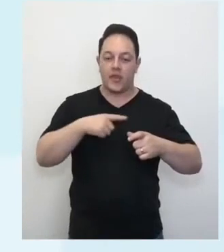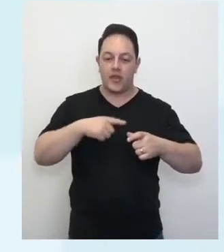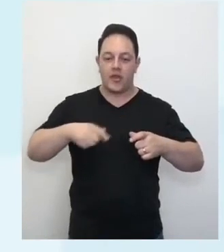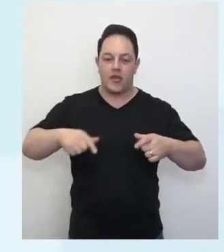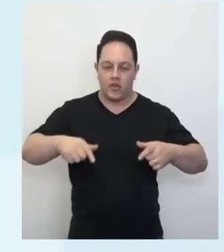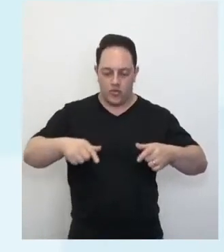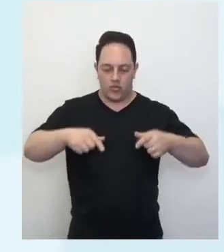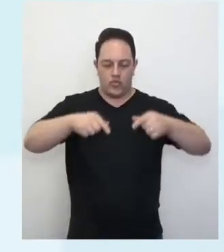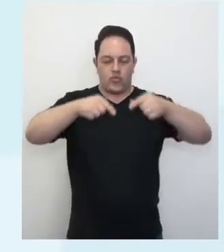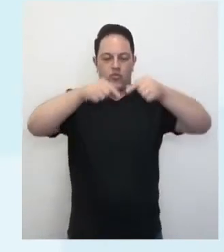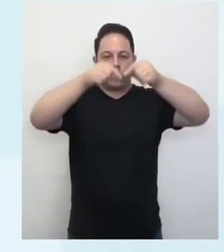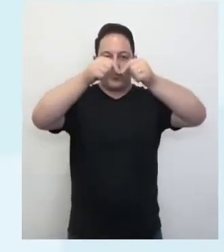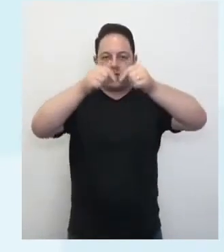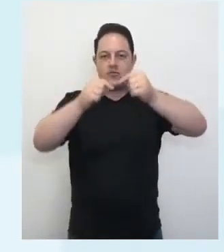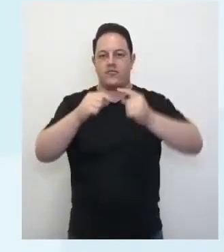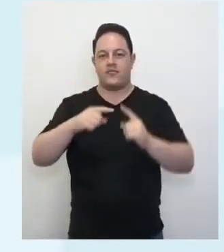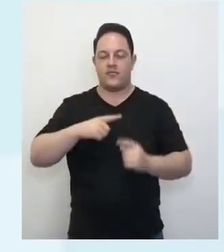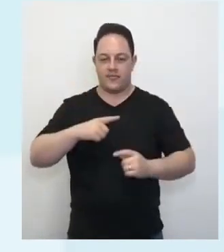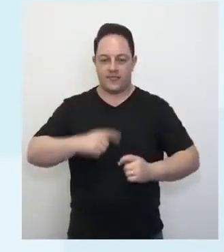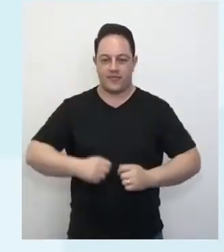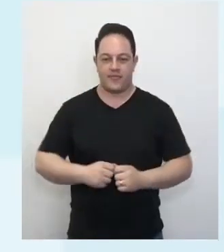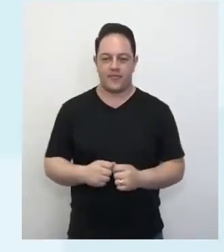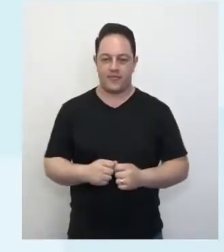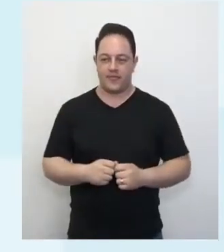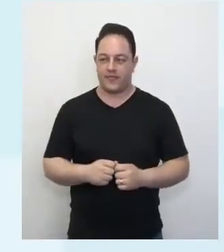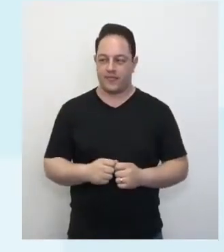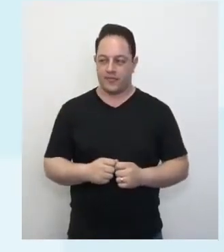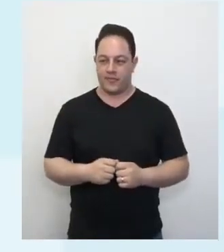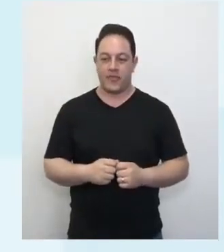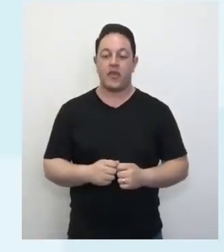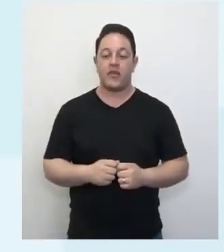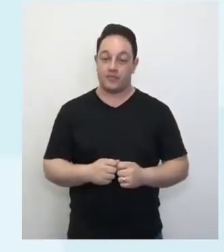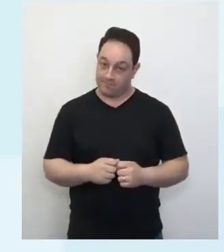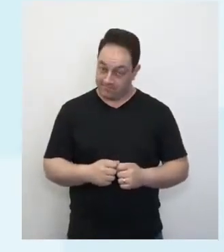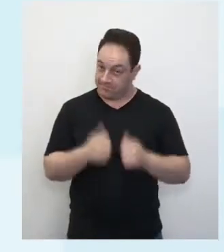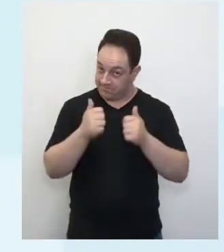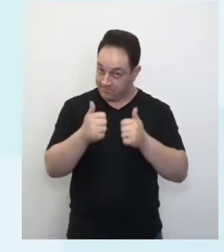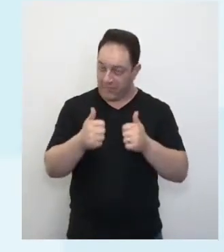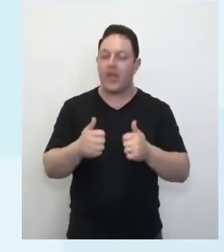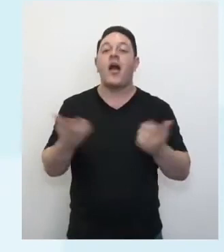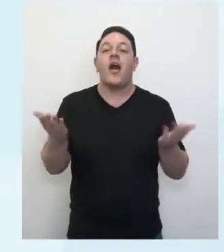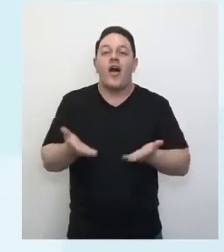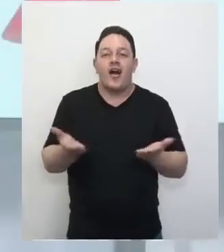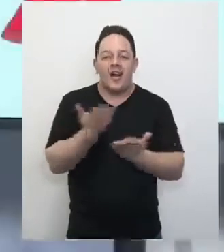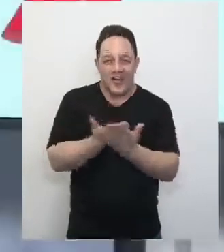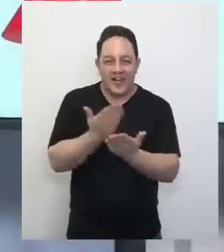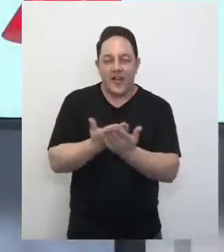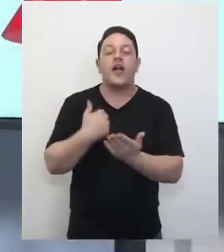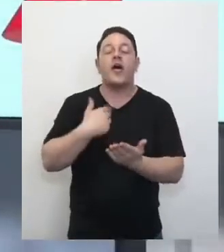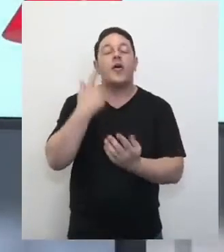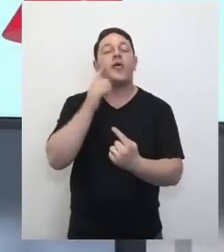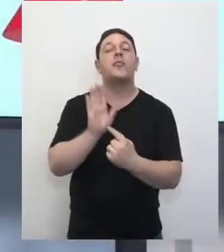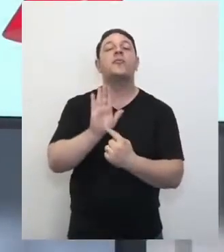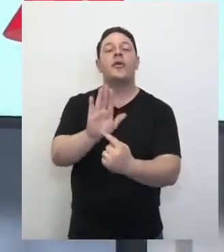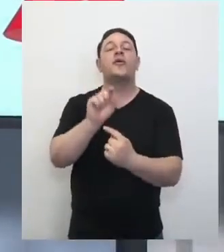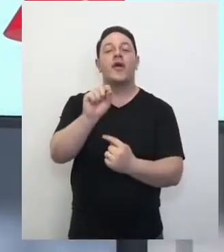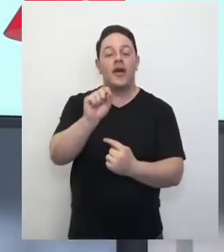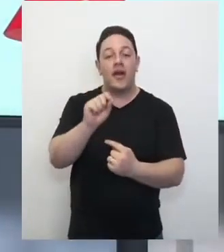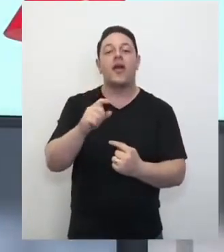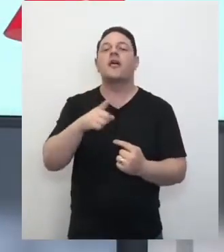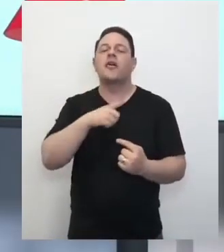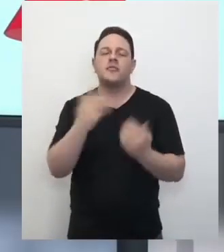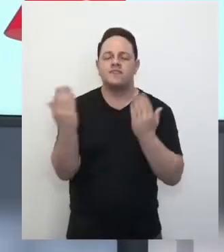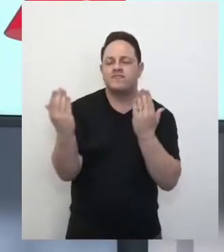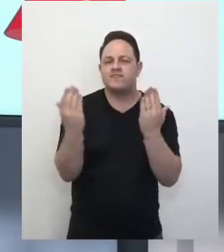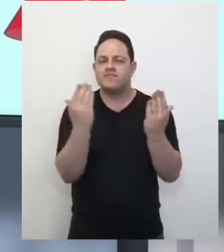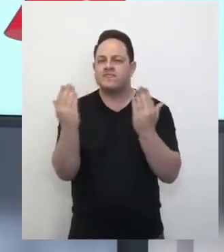um vértice lá em cima muito bem eu quero Então hoje nessa aula mostrar para vocês as razões